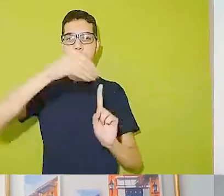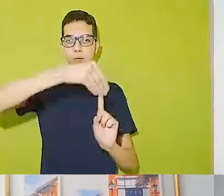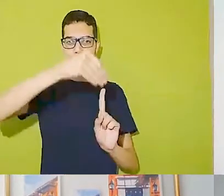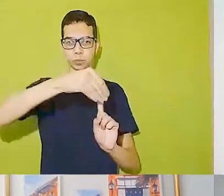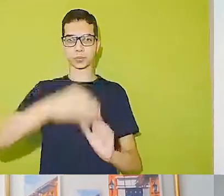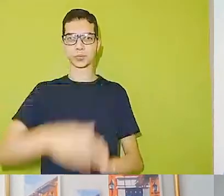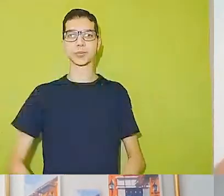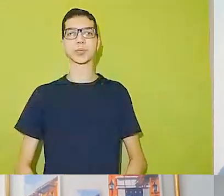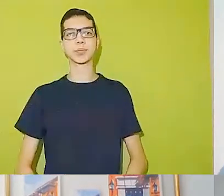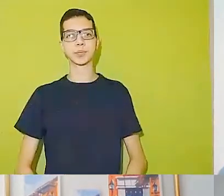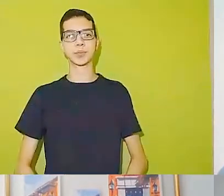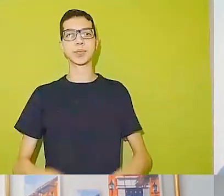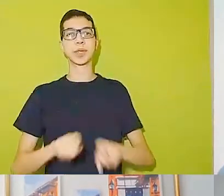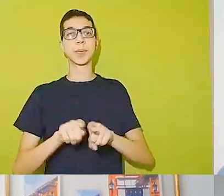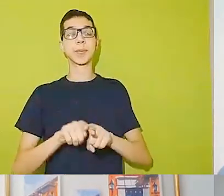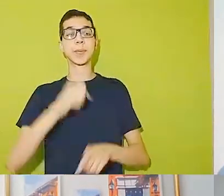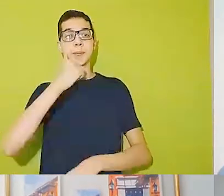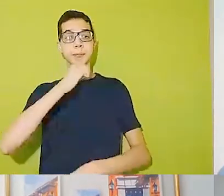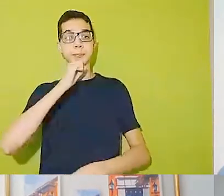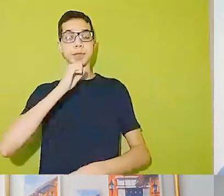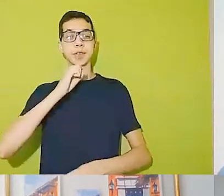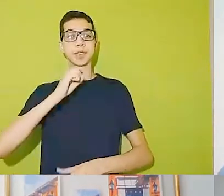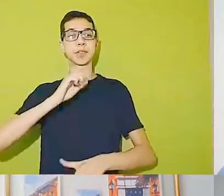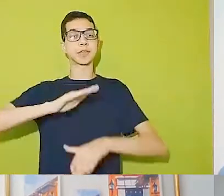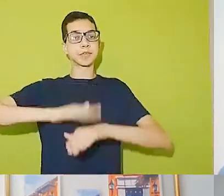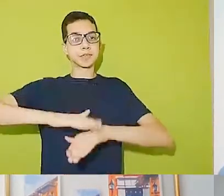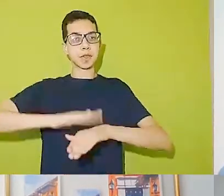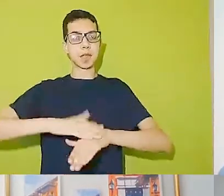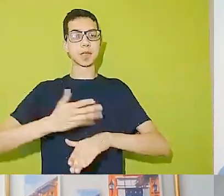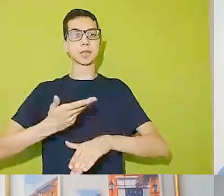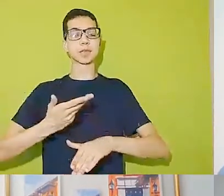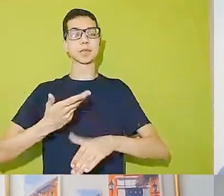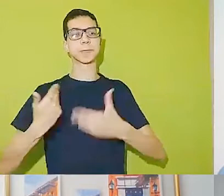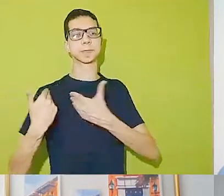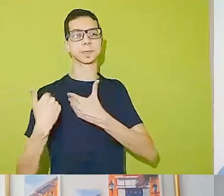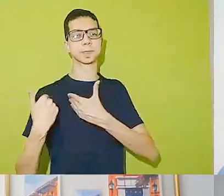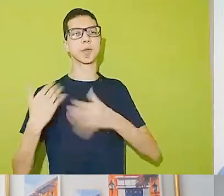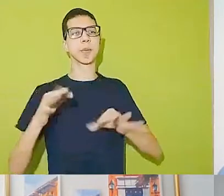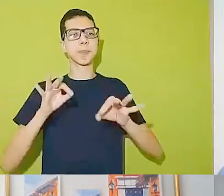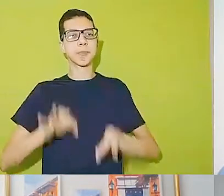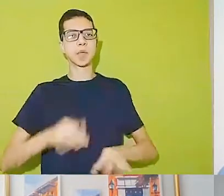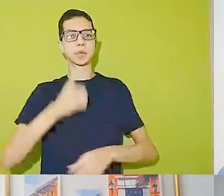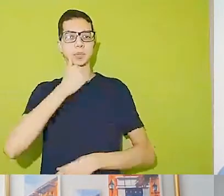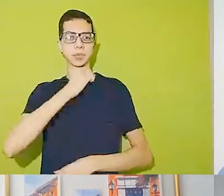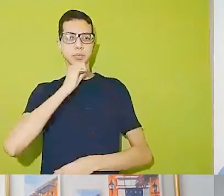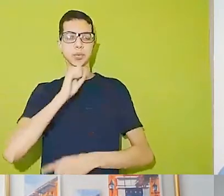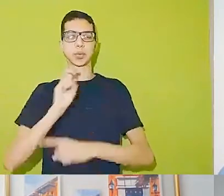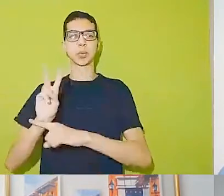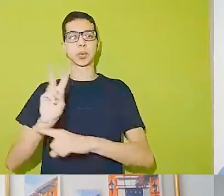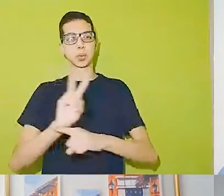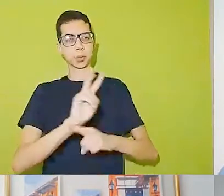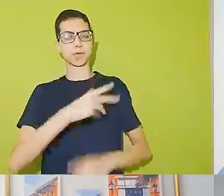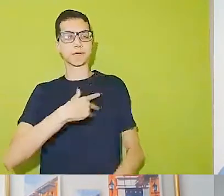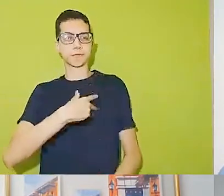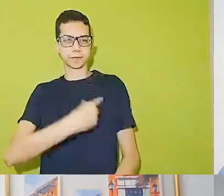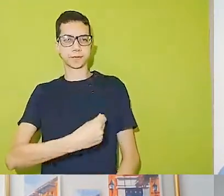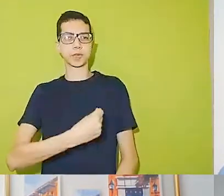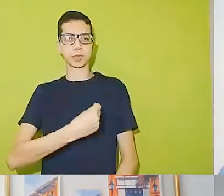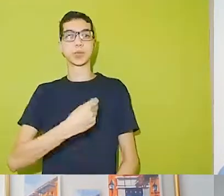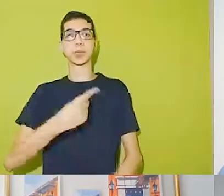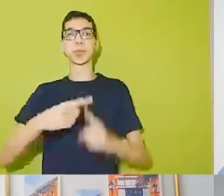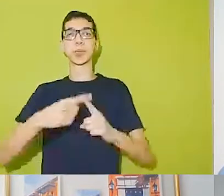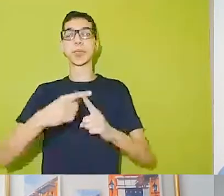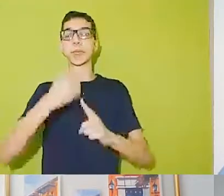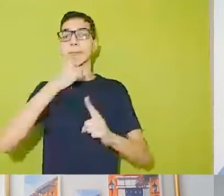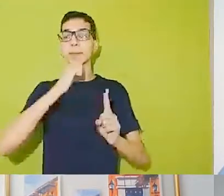sua maternidade, em ser cuidada para que as vulnerabilidades dela sejam superadas e a lei